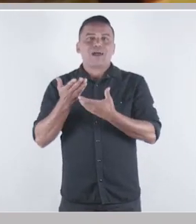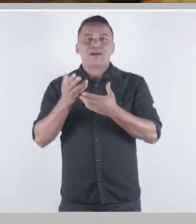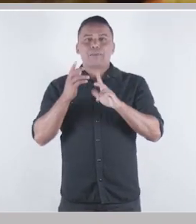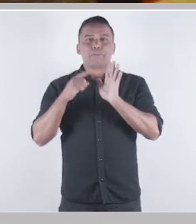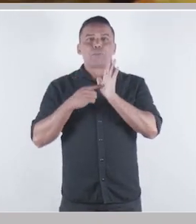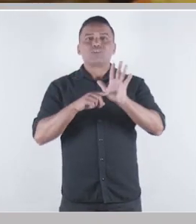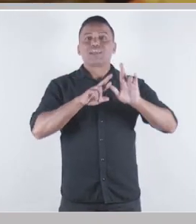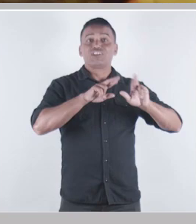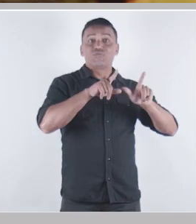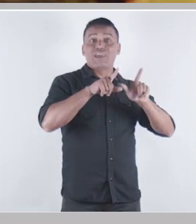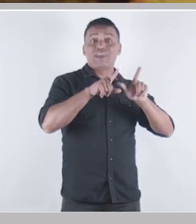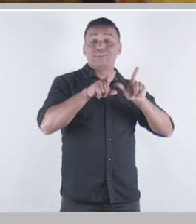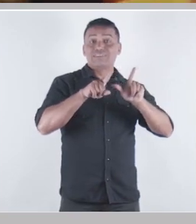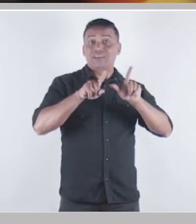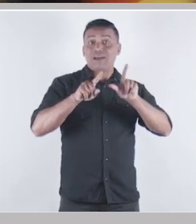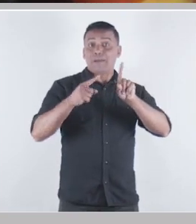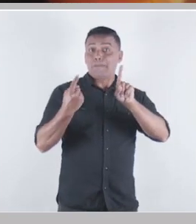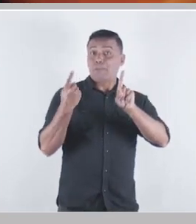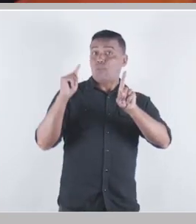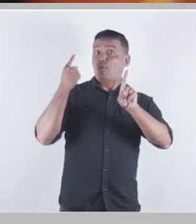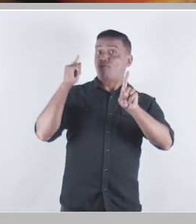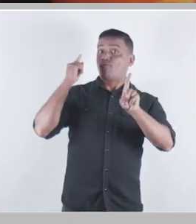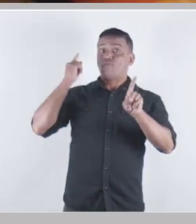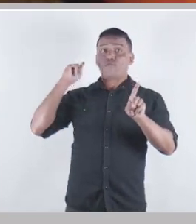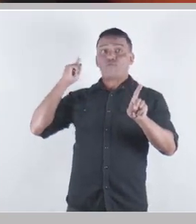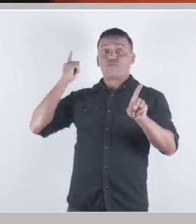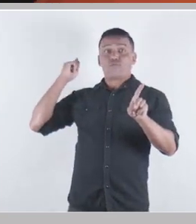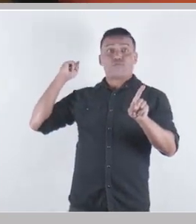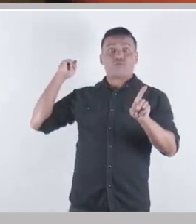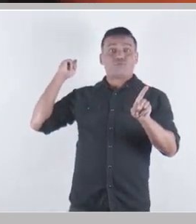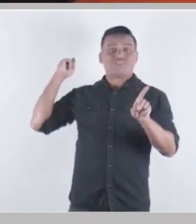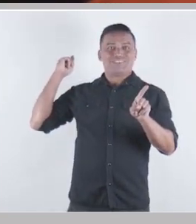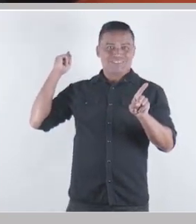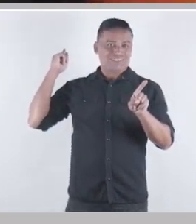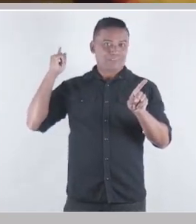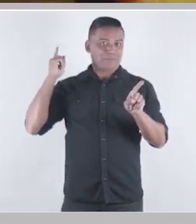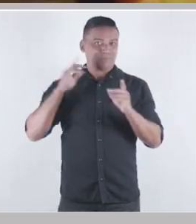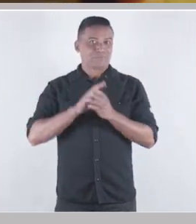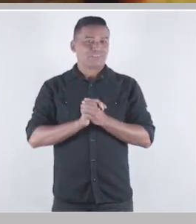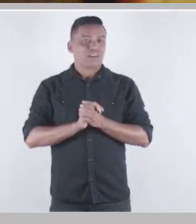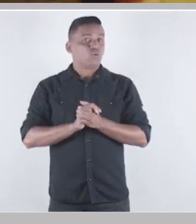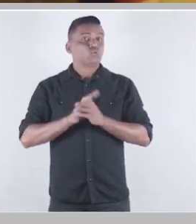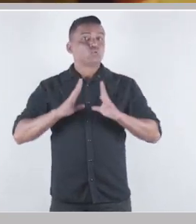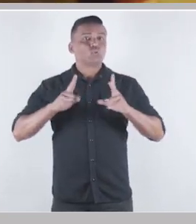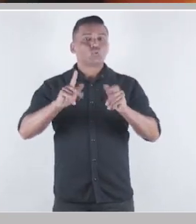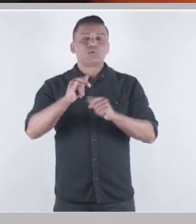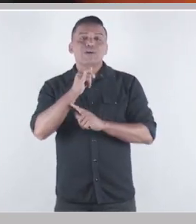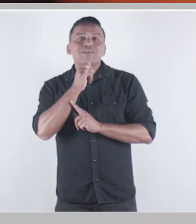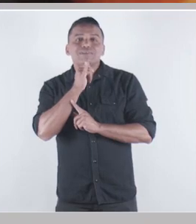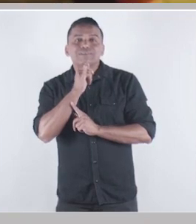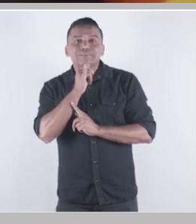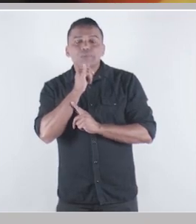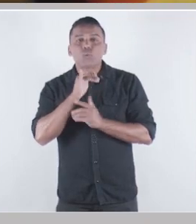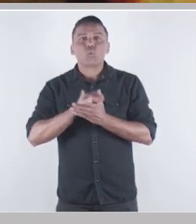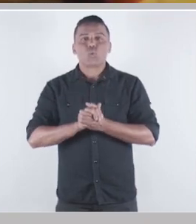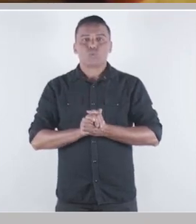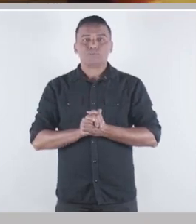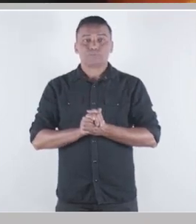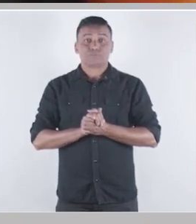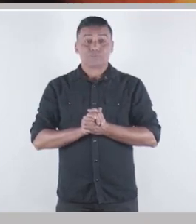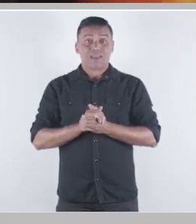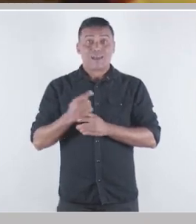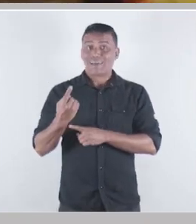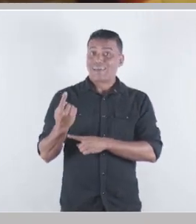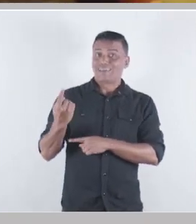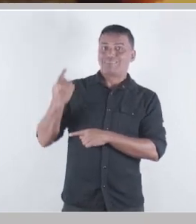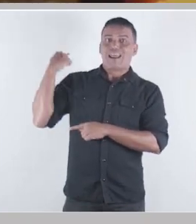entre a profundidade, né, no desenho, assim, deixando basicamente tudo que, a, que fica